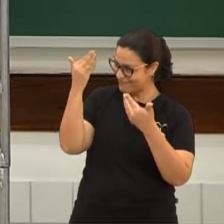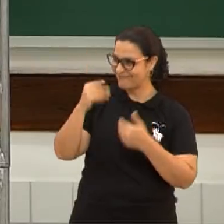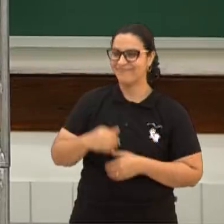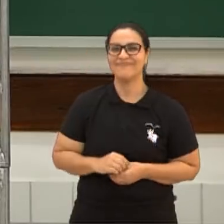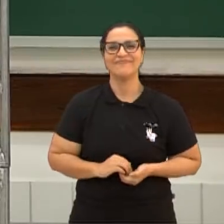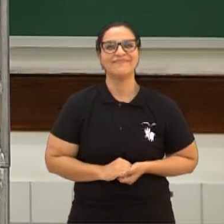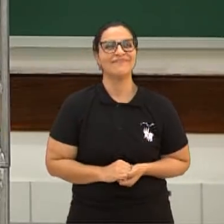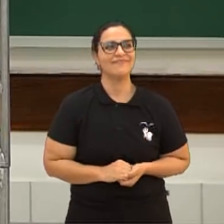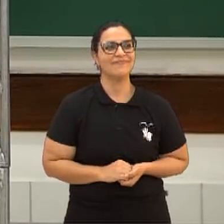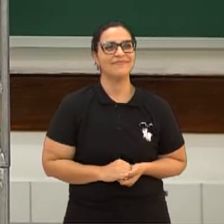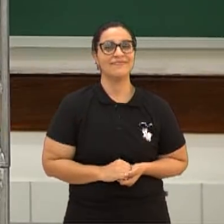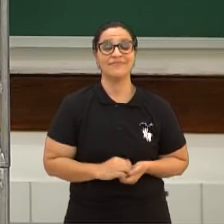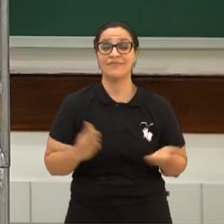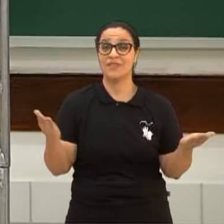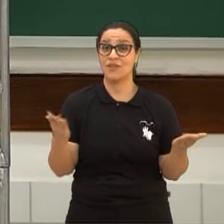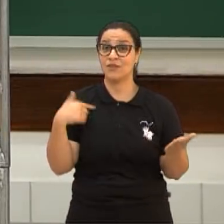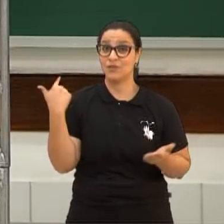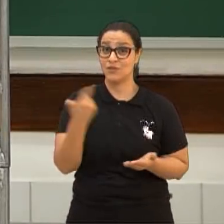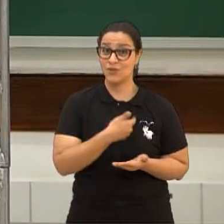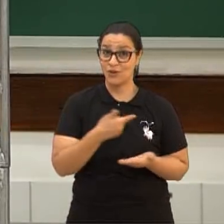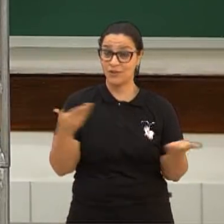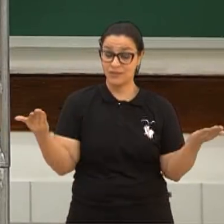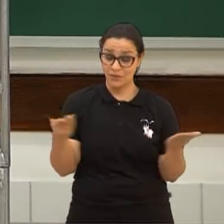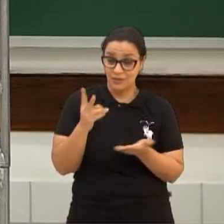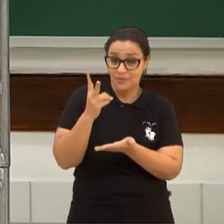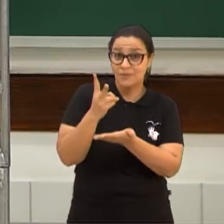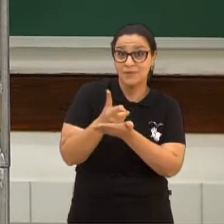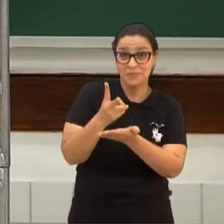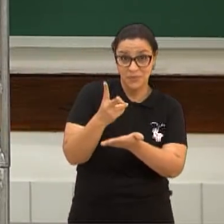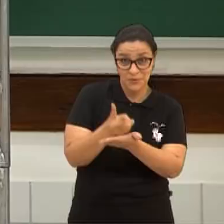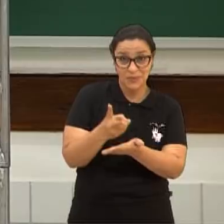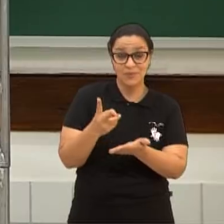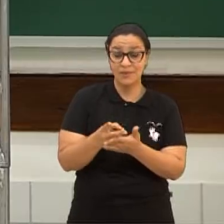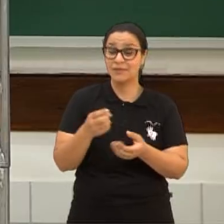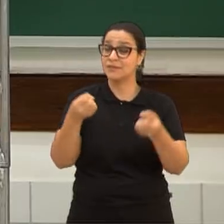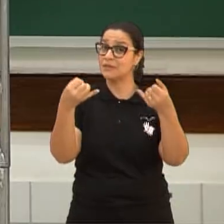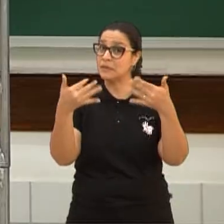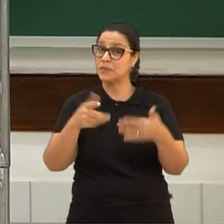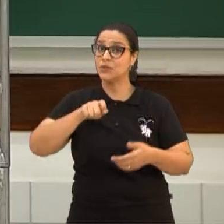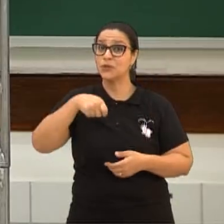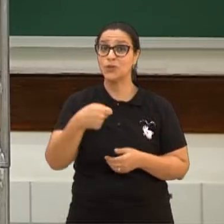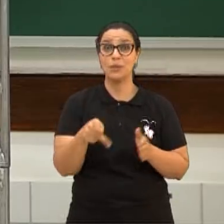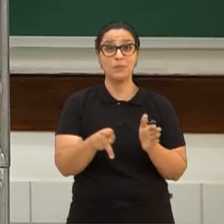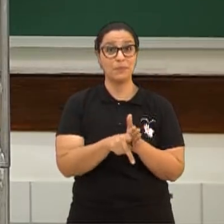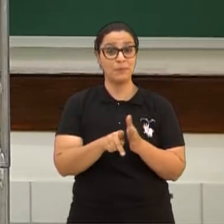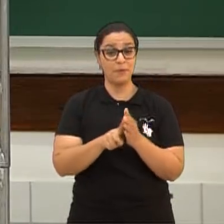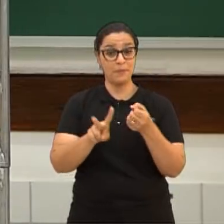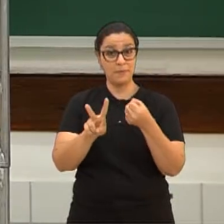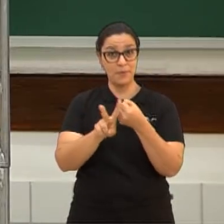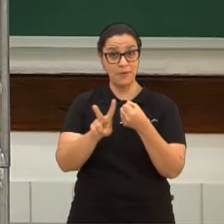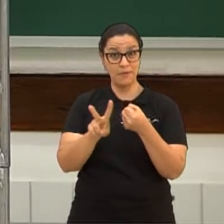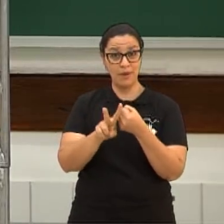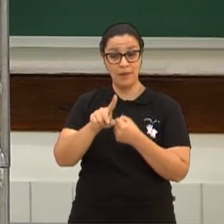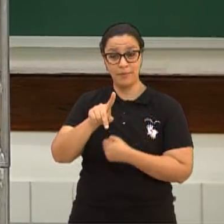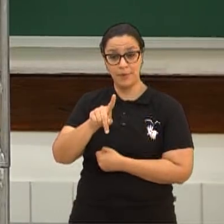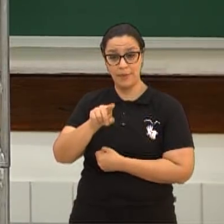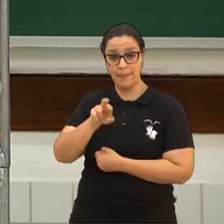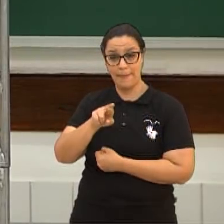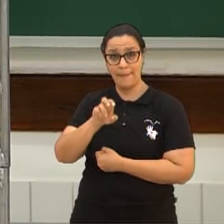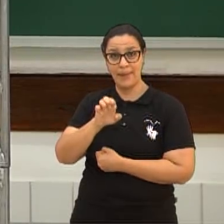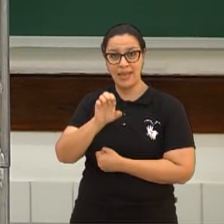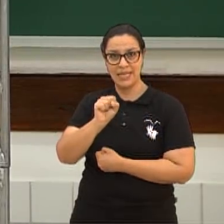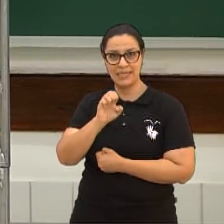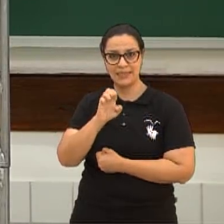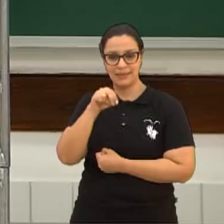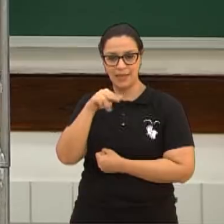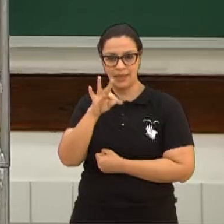you? Vamos continuar falando sobre o present continuous. Lembram?